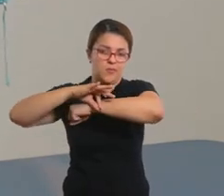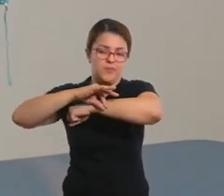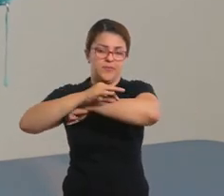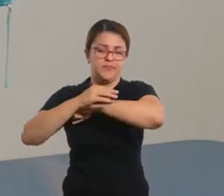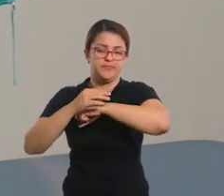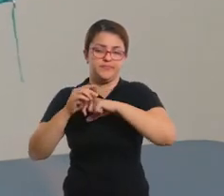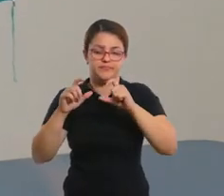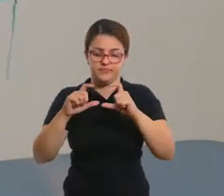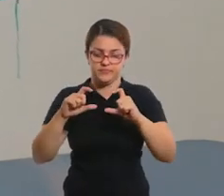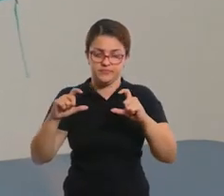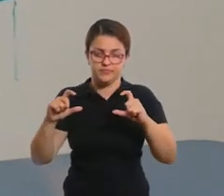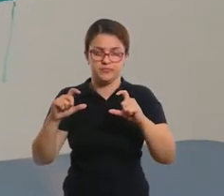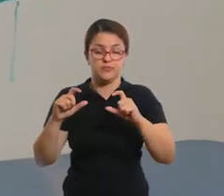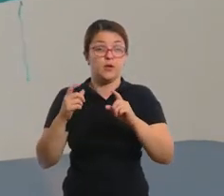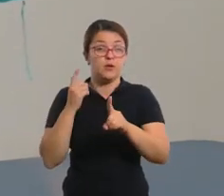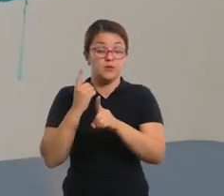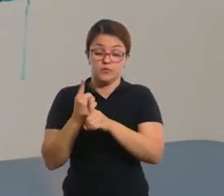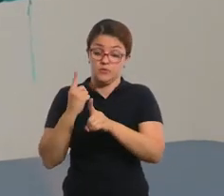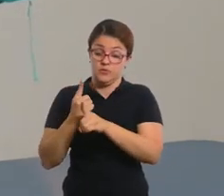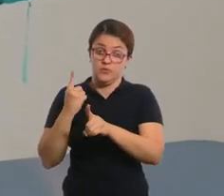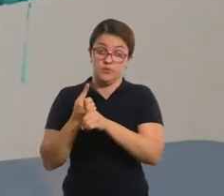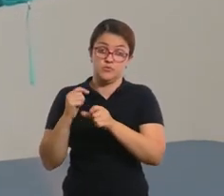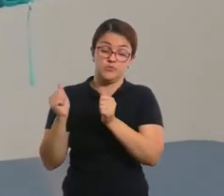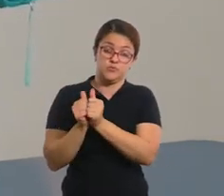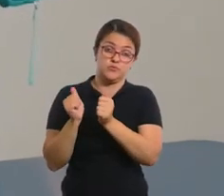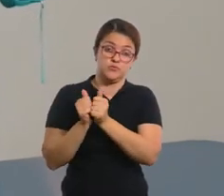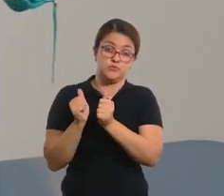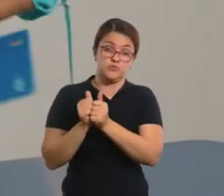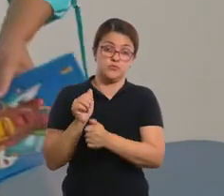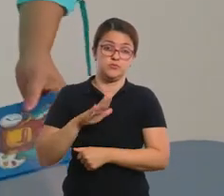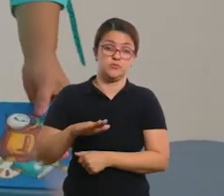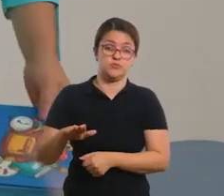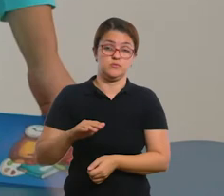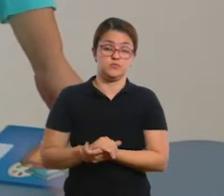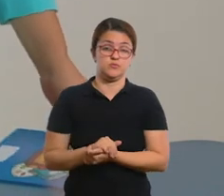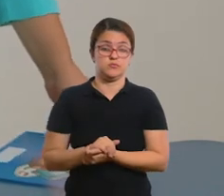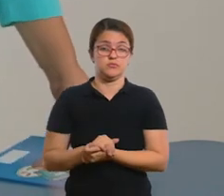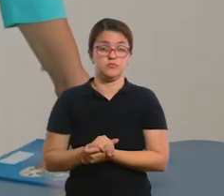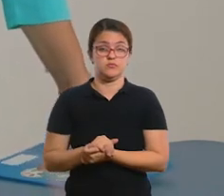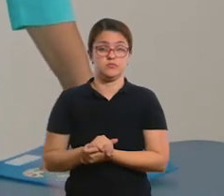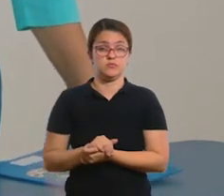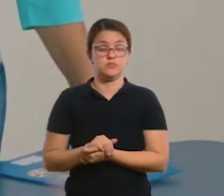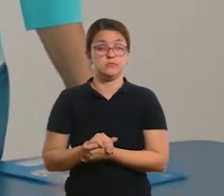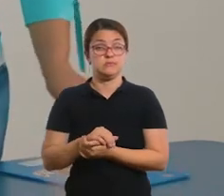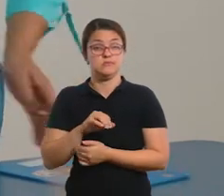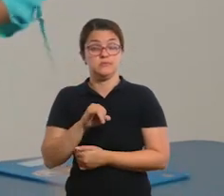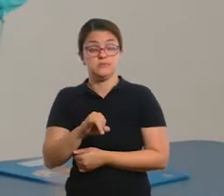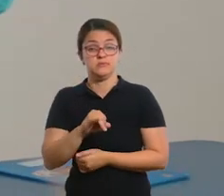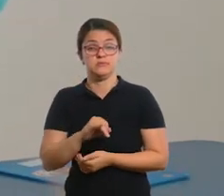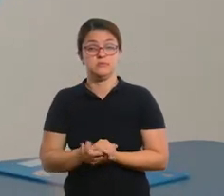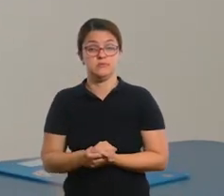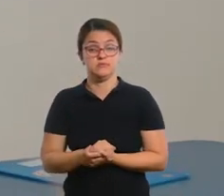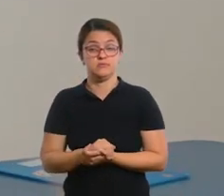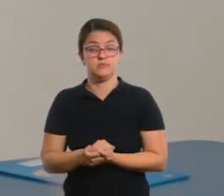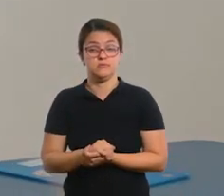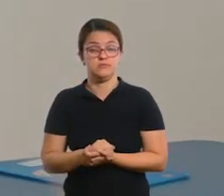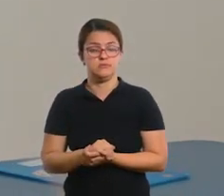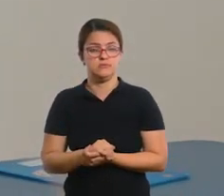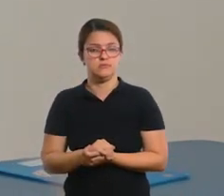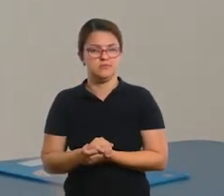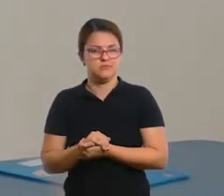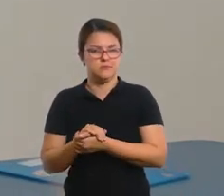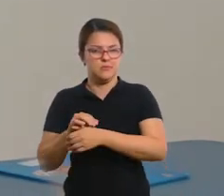número inteiro. Localize com a criança e ainda mais à frente, se você puder, colar